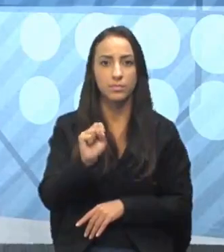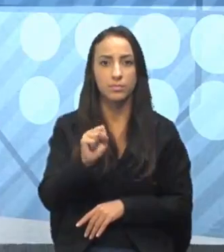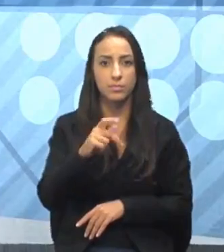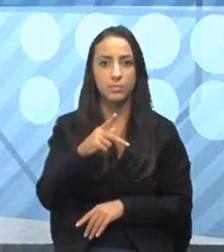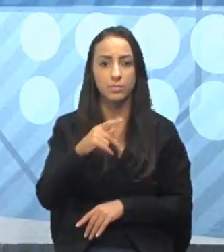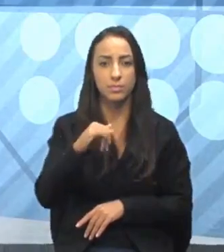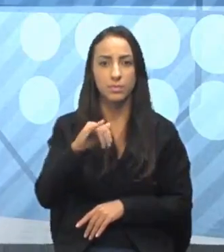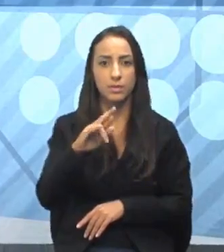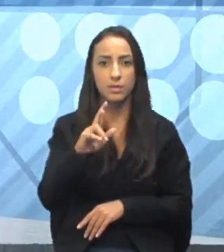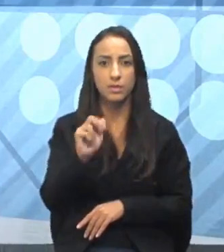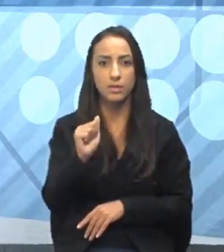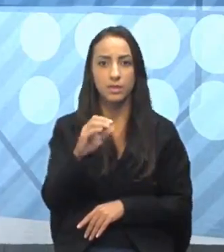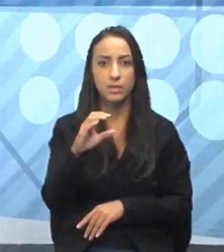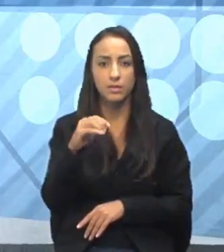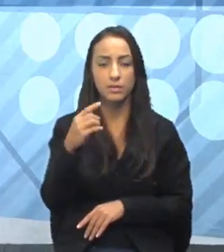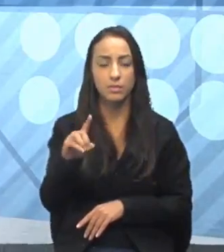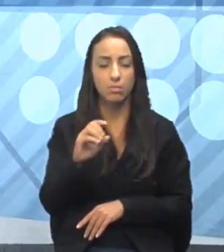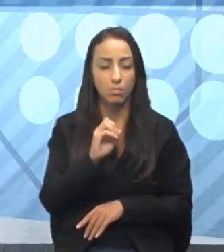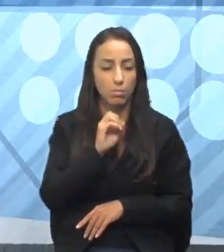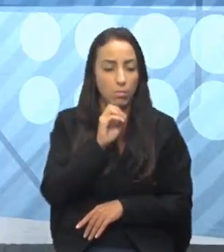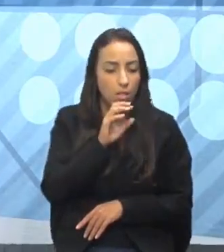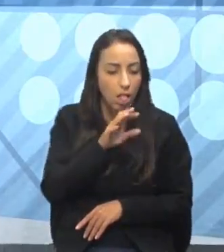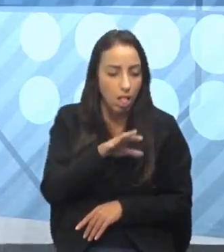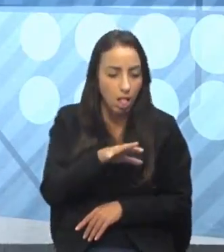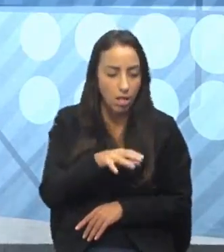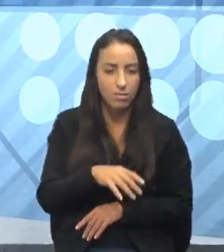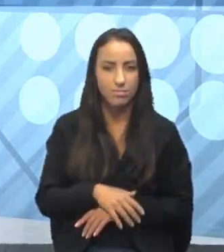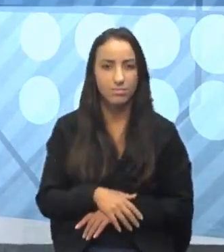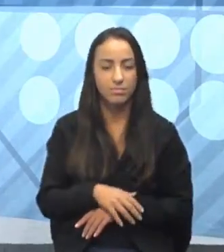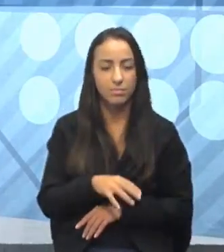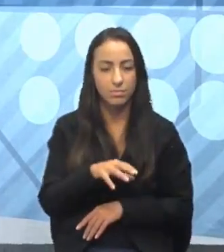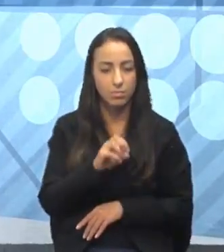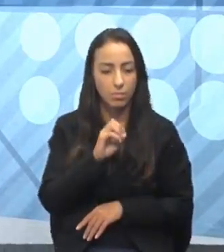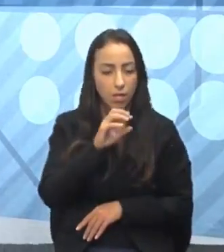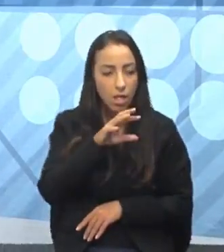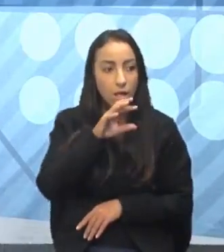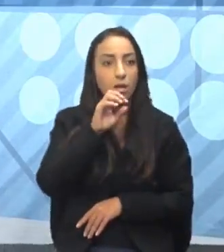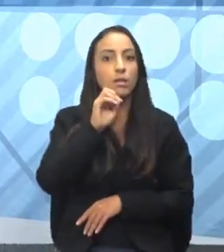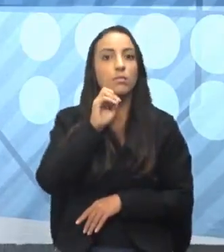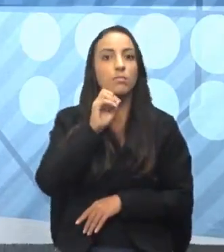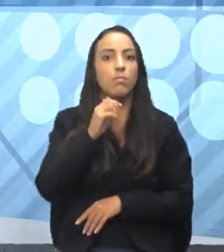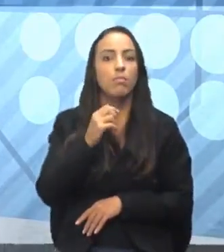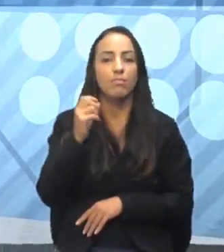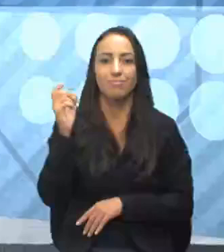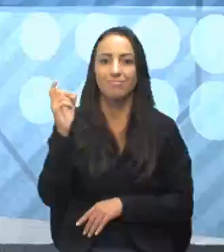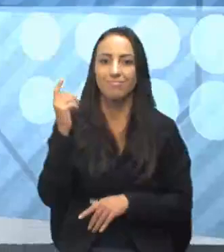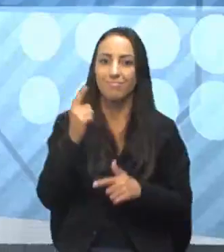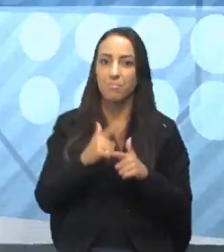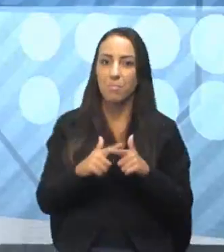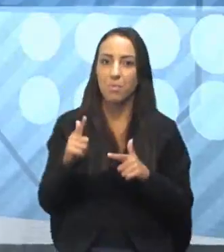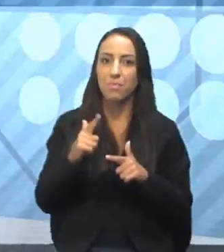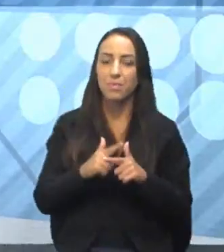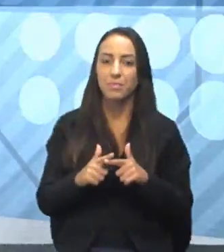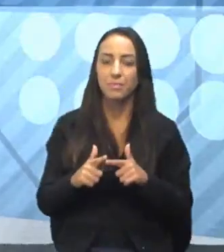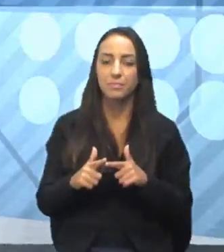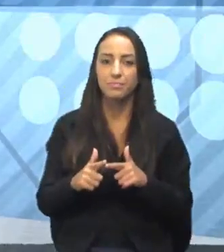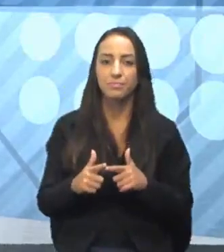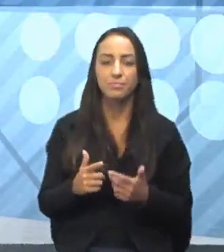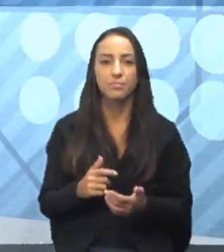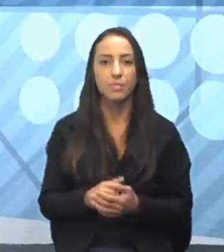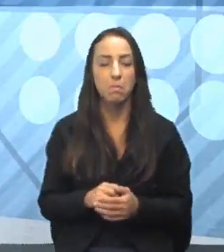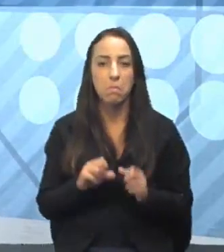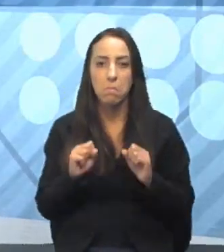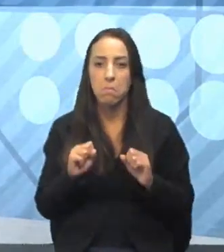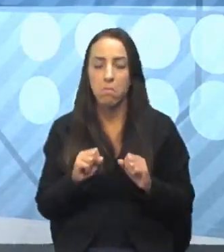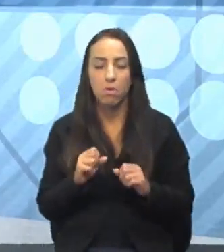uma aspiração de conteúdo gástrico. Essa aspiração é em decorrência da administração de